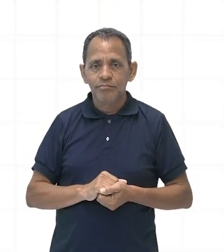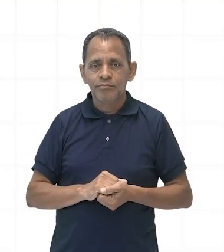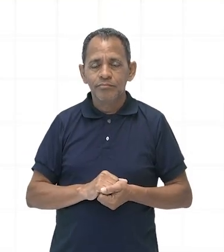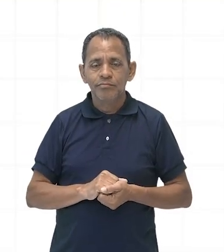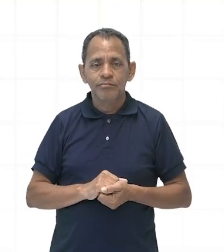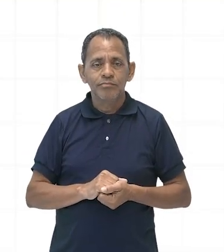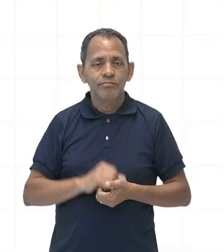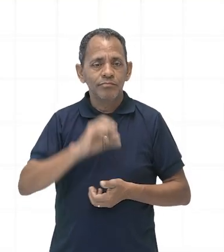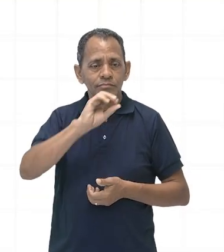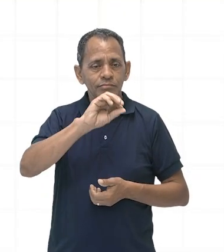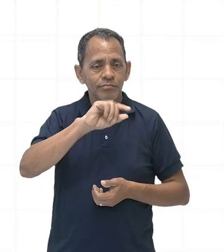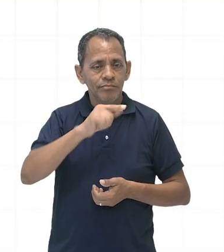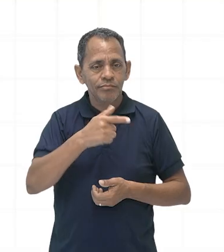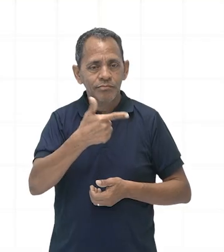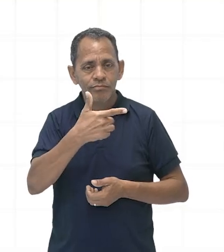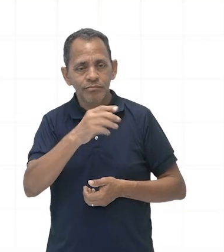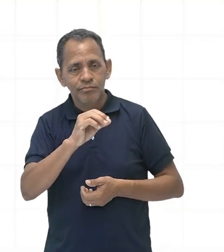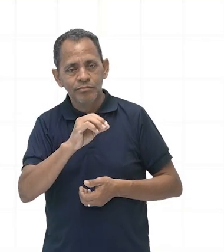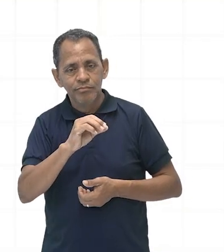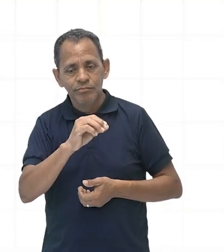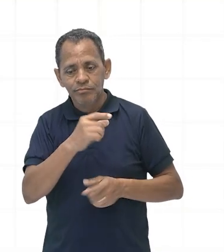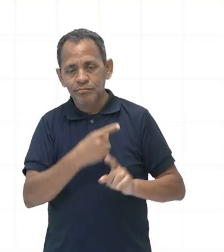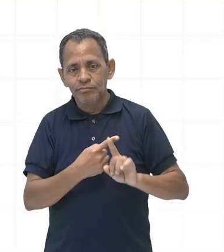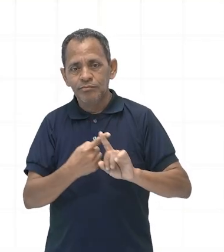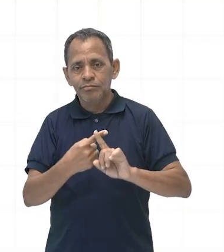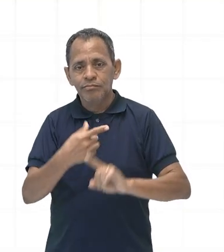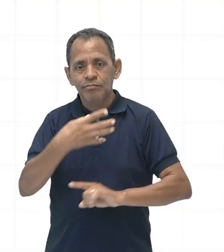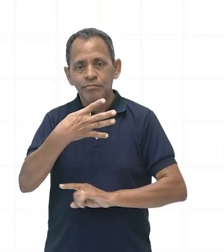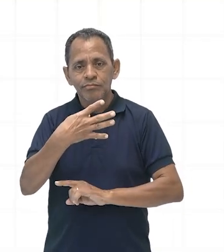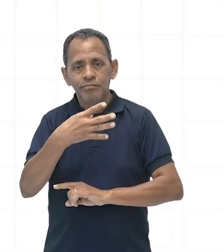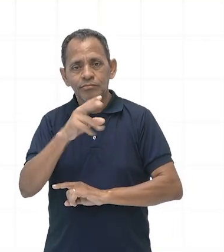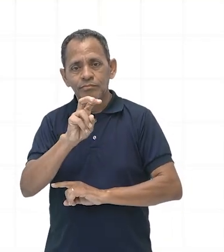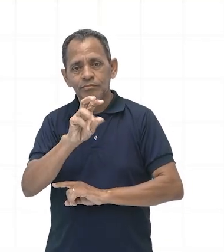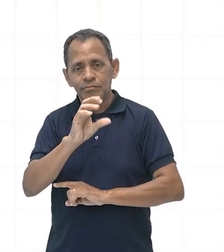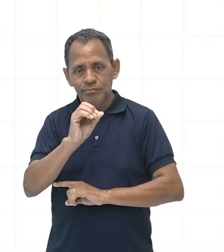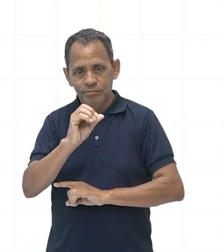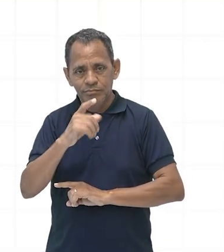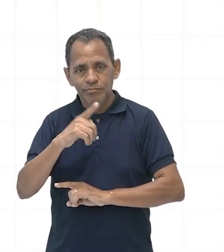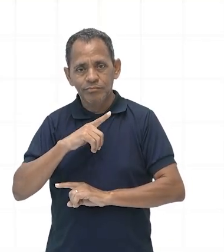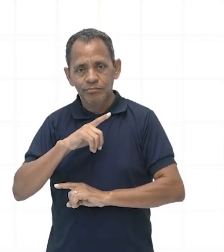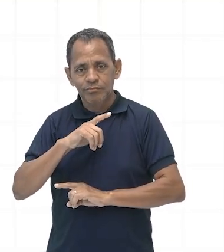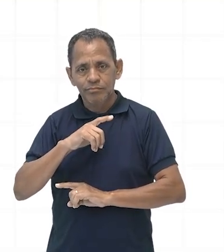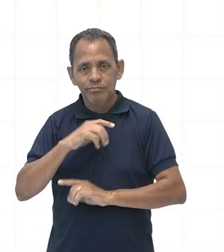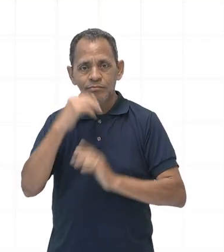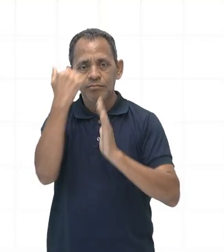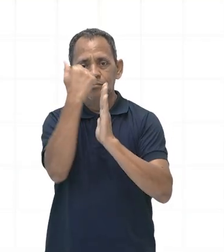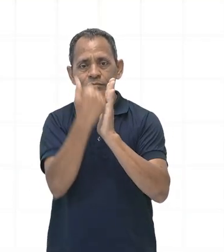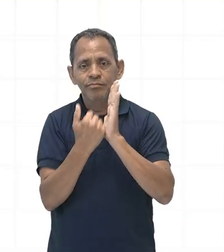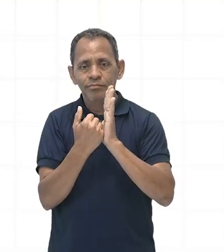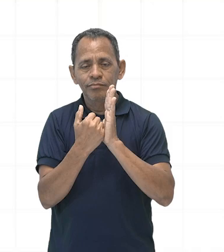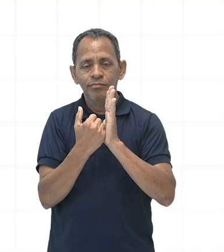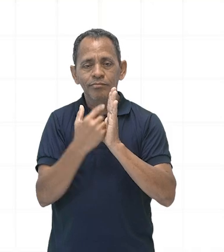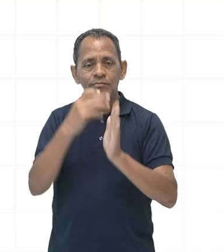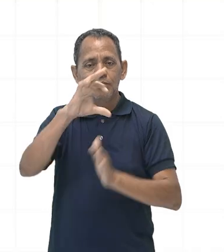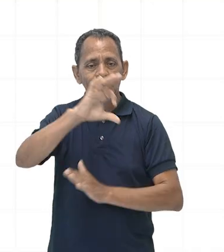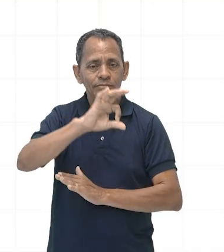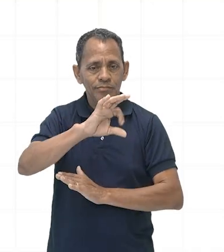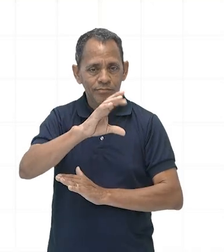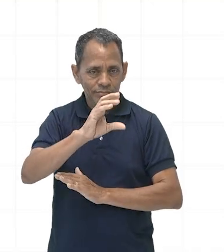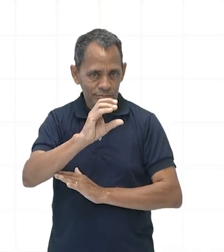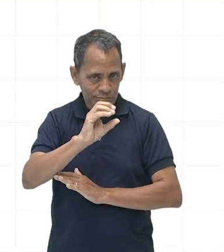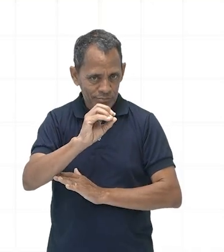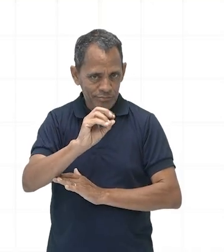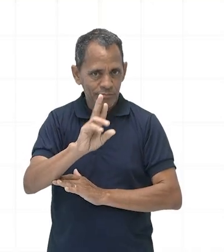Fazendo o produto de 0,20 por 450, ela vai obter um desconto de R$